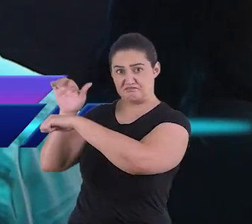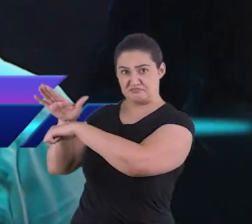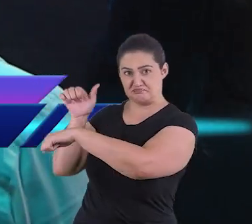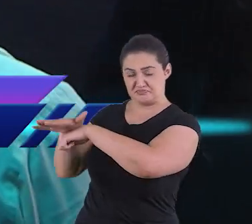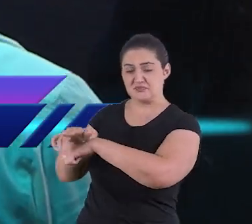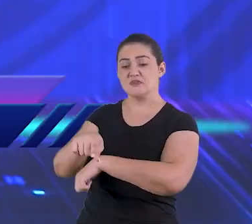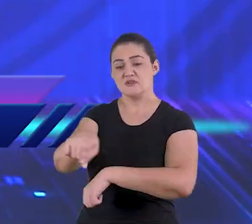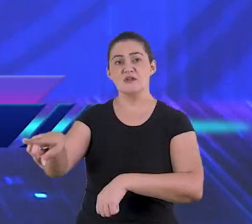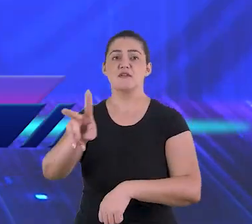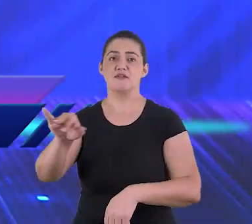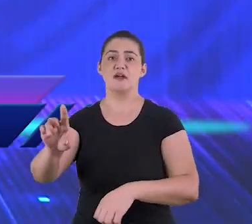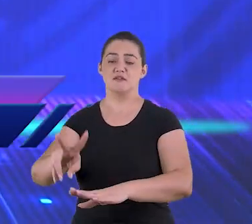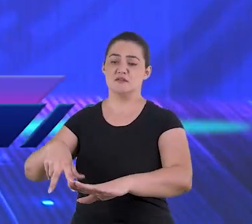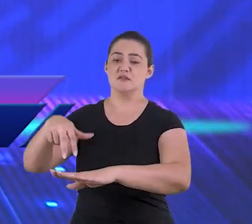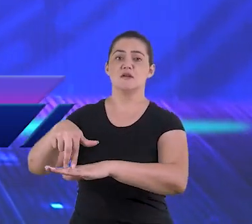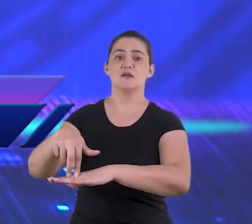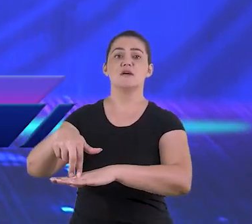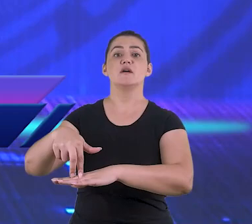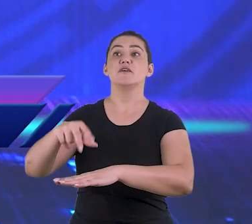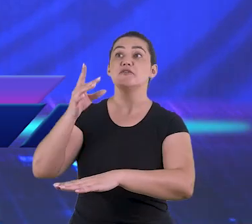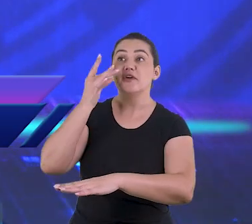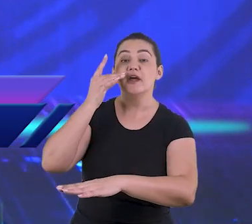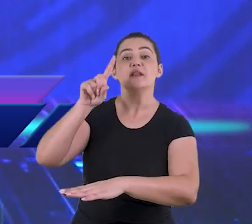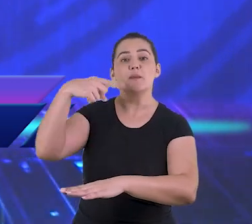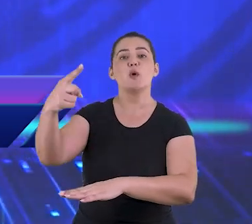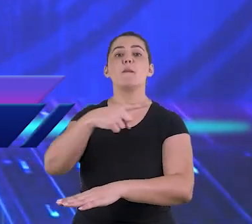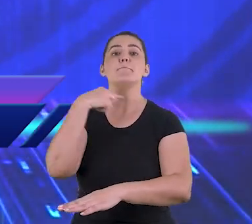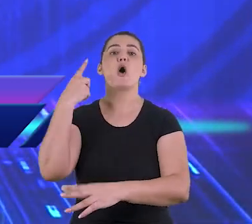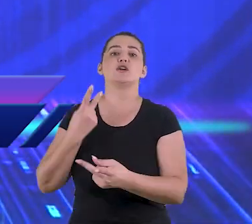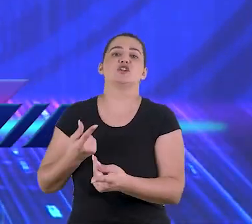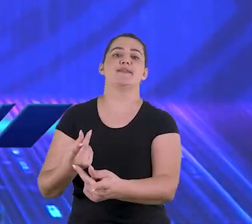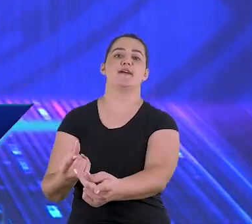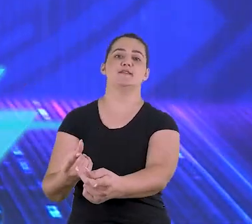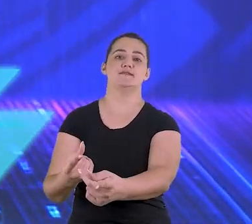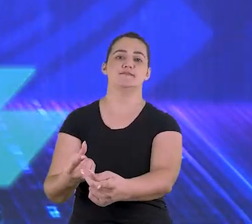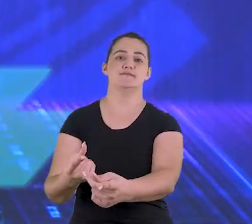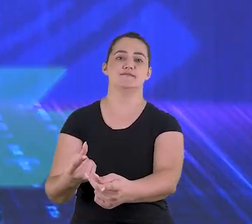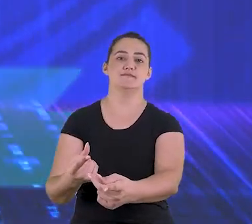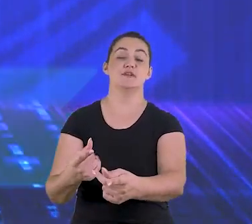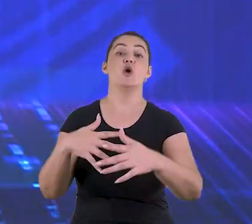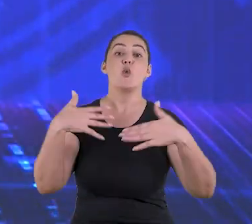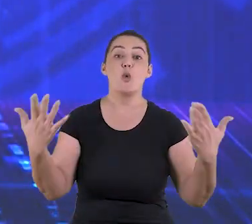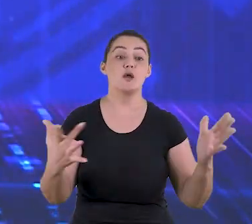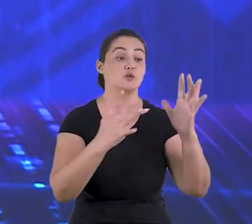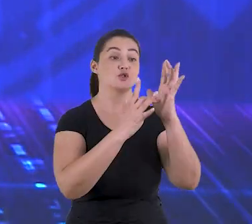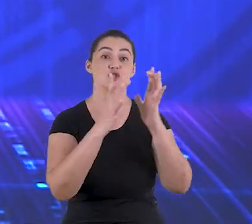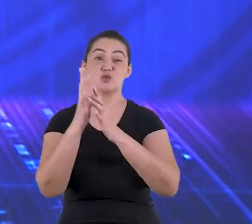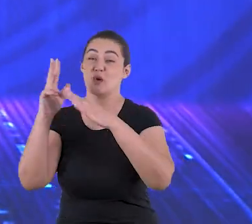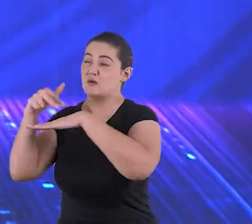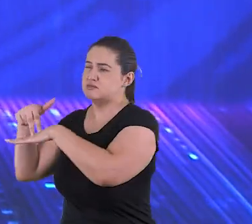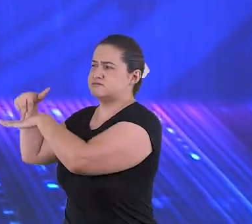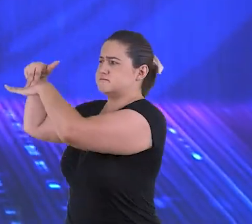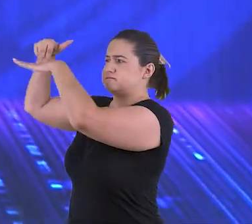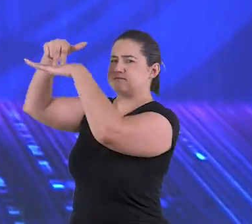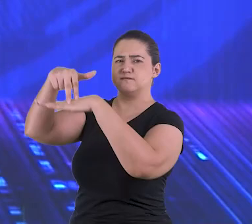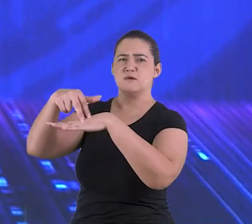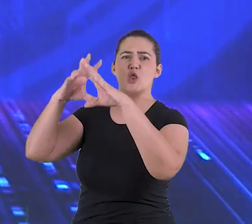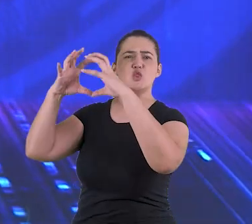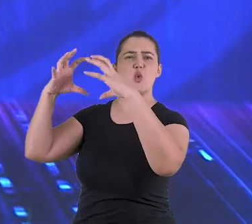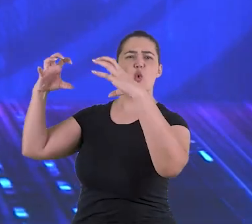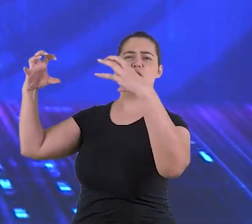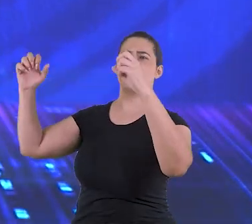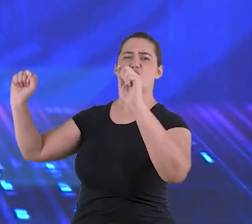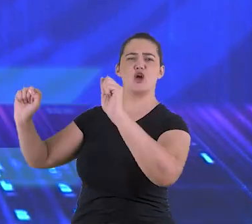ressurreição do juízo. Na volta de Jesus, quando ele aparecer nas nuvens dos